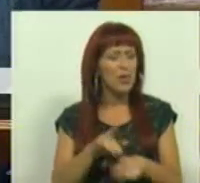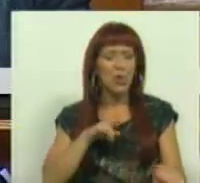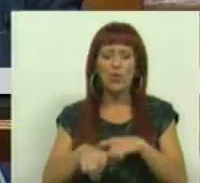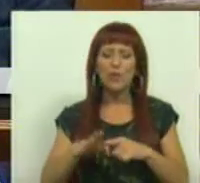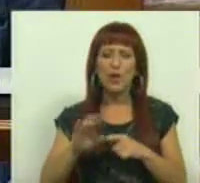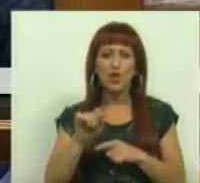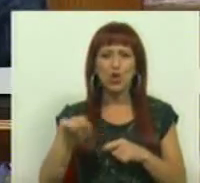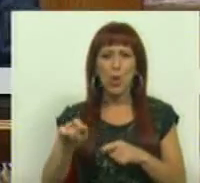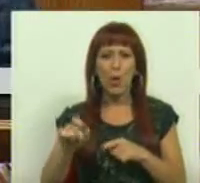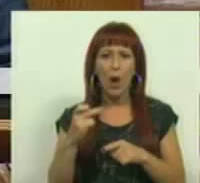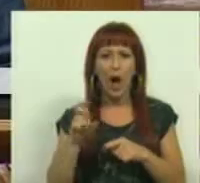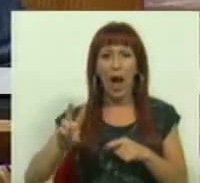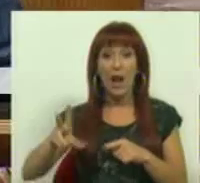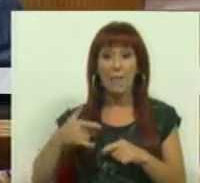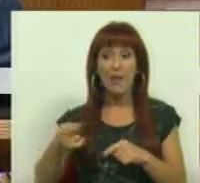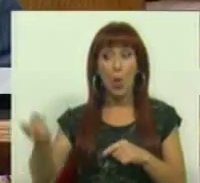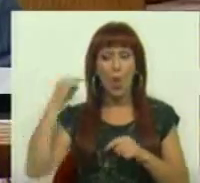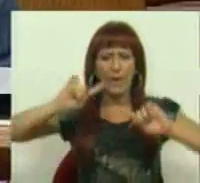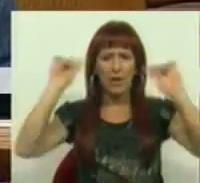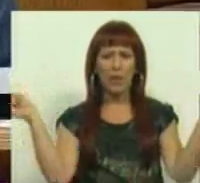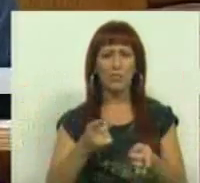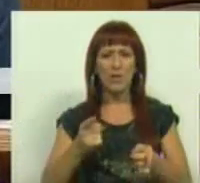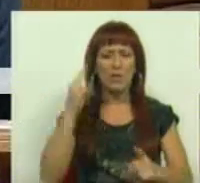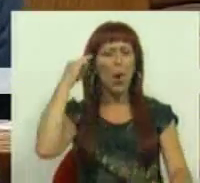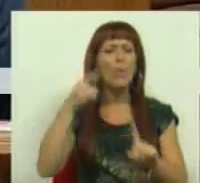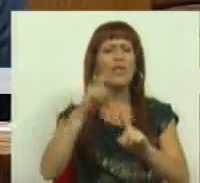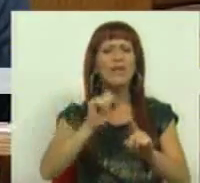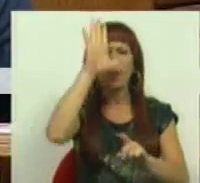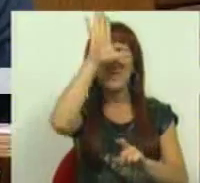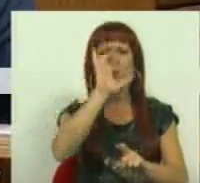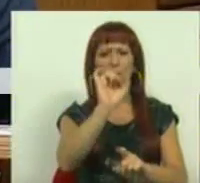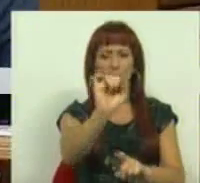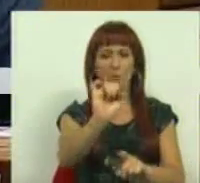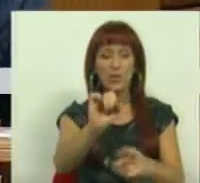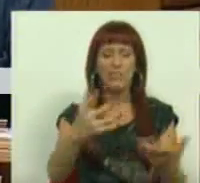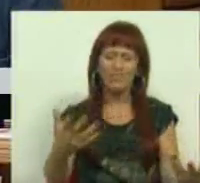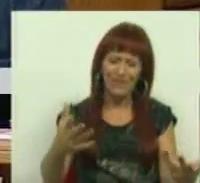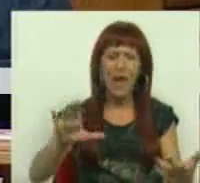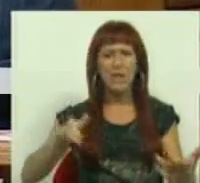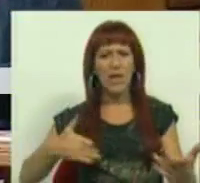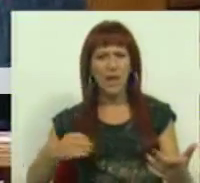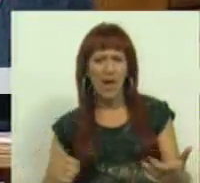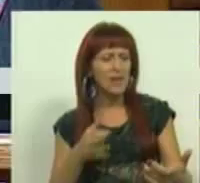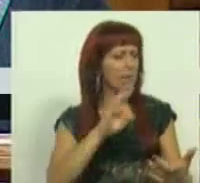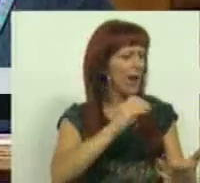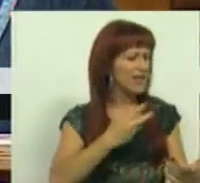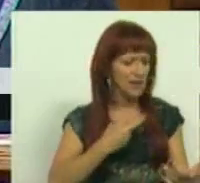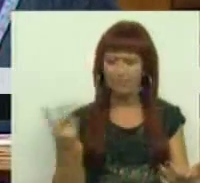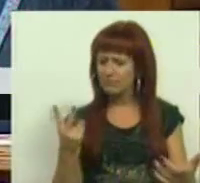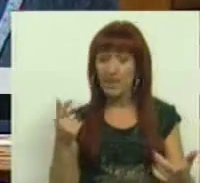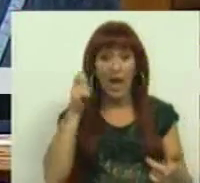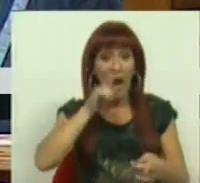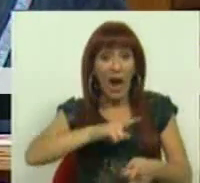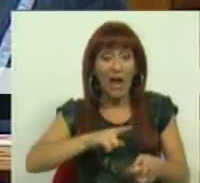deputado João Almeida ontem resumiu os propósitos do Governo. Para o CDS e PSD, para